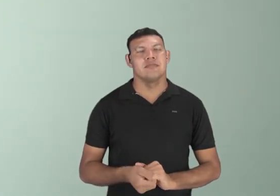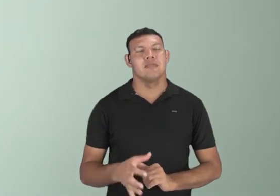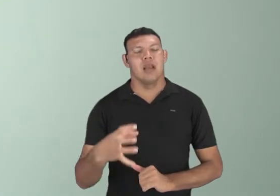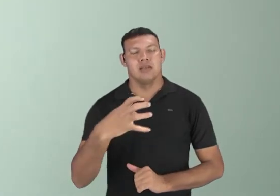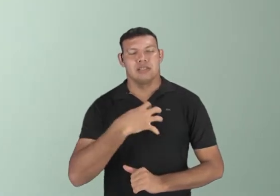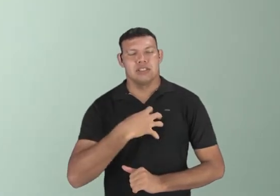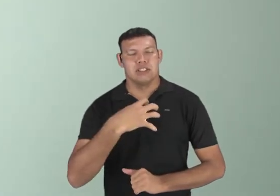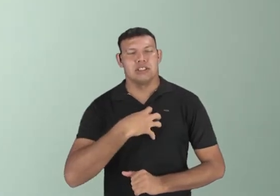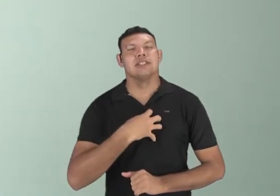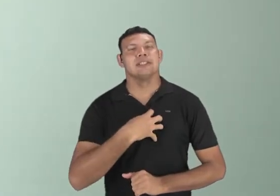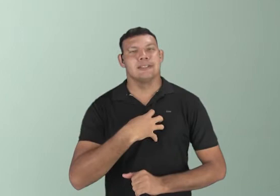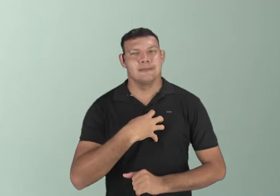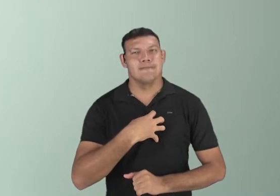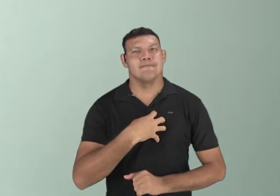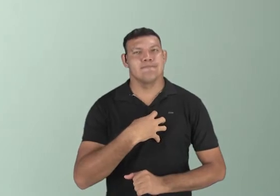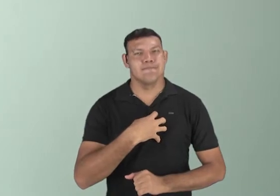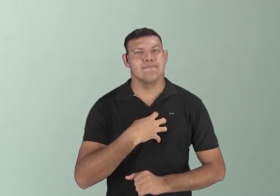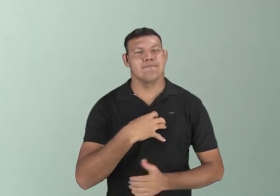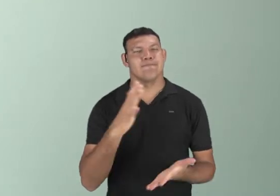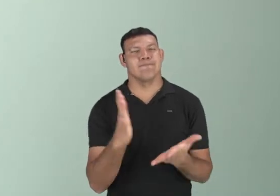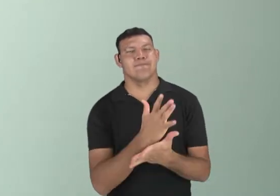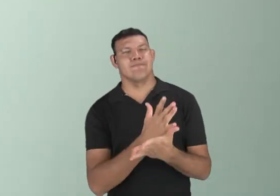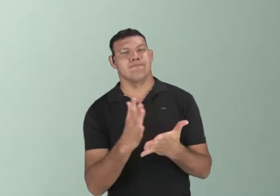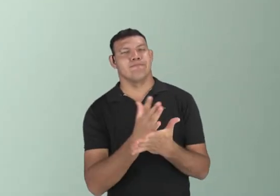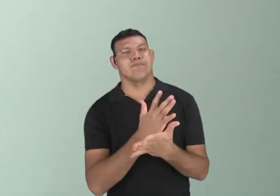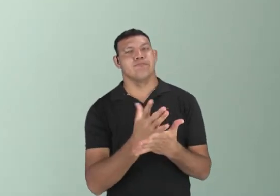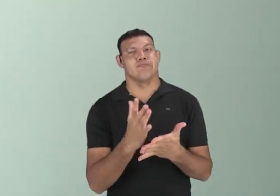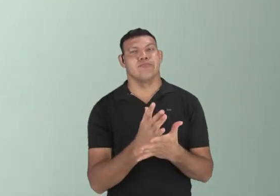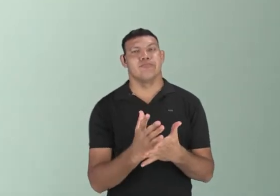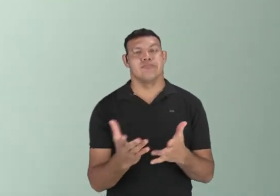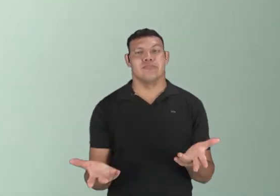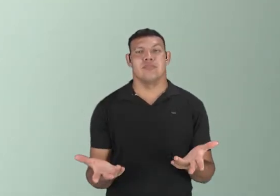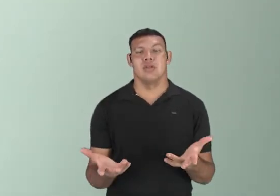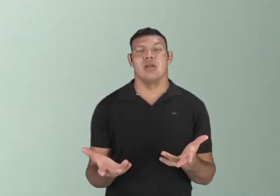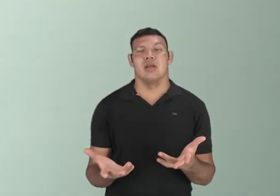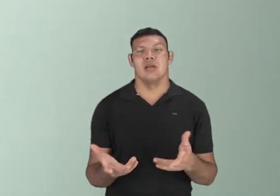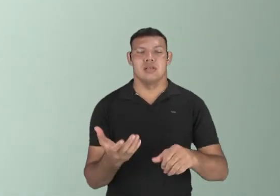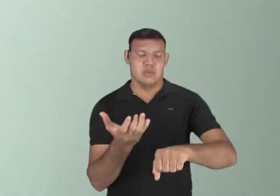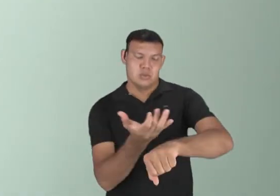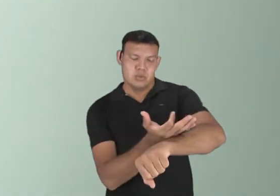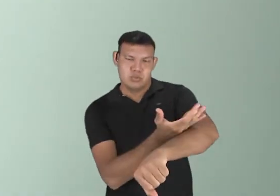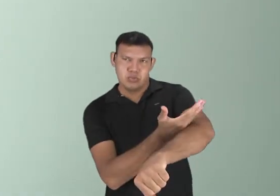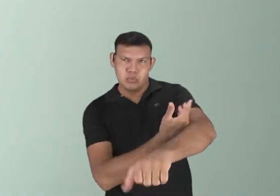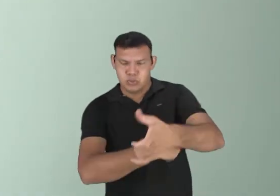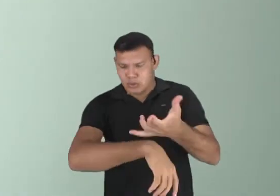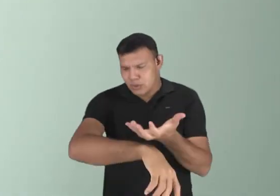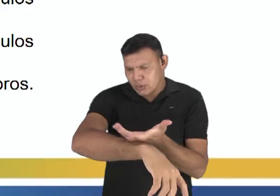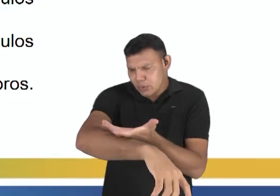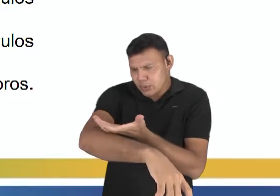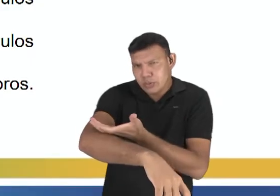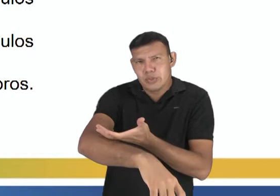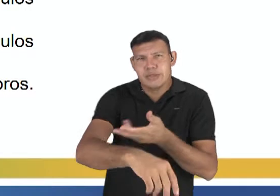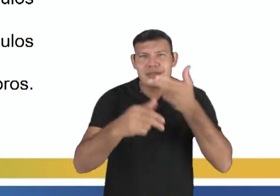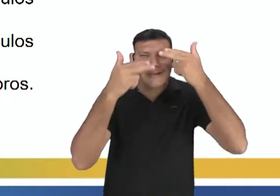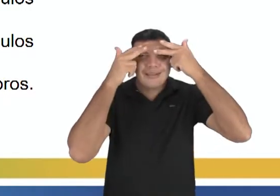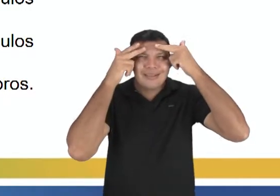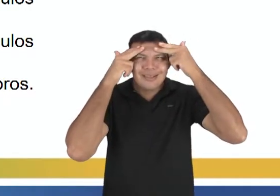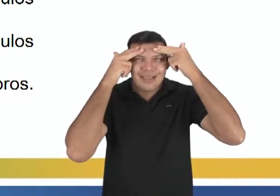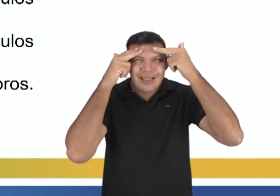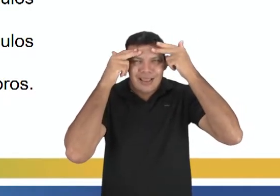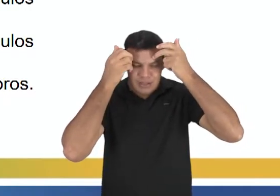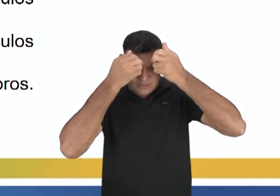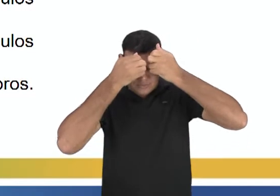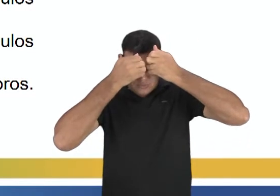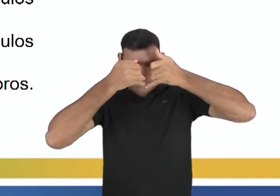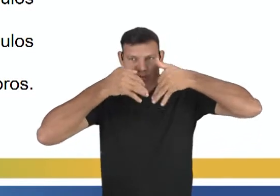sentidos, existem certos receptores que nós chamamos de receptores sensoriais. Esses receptores nos auxiliam